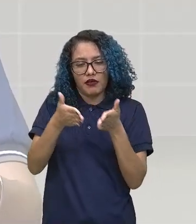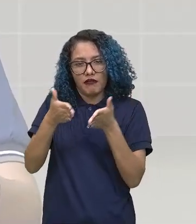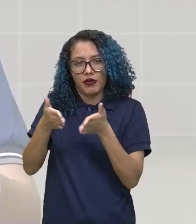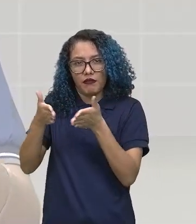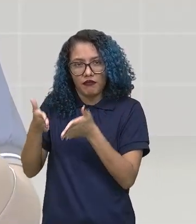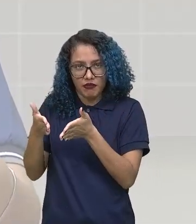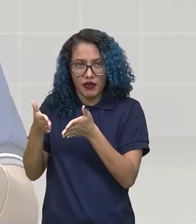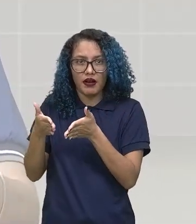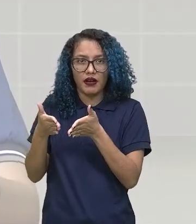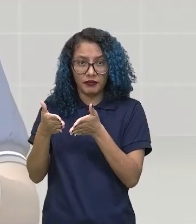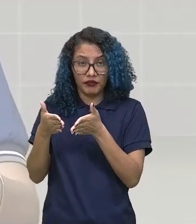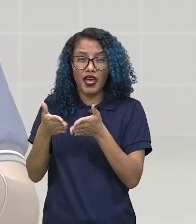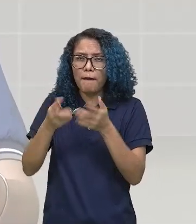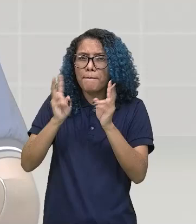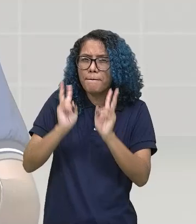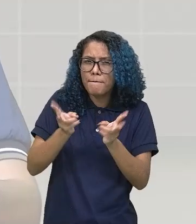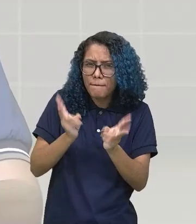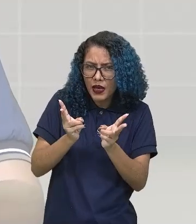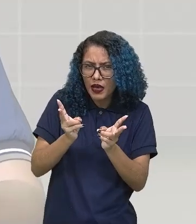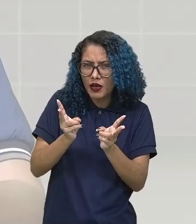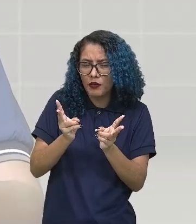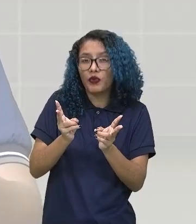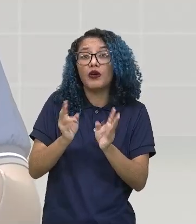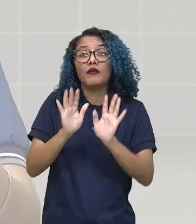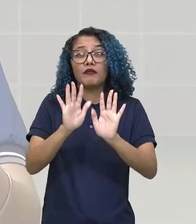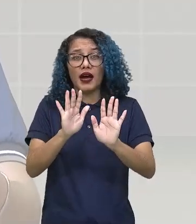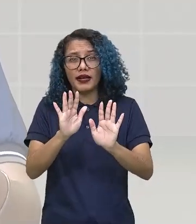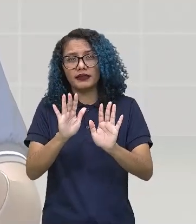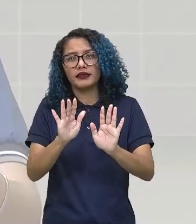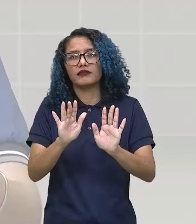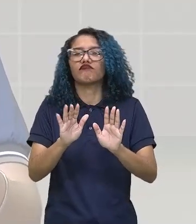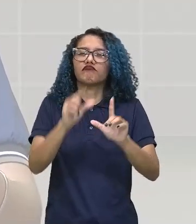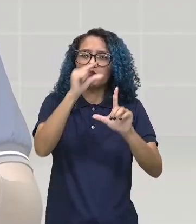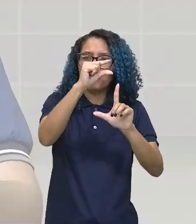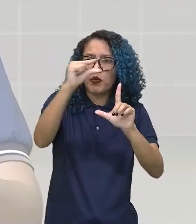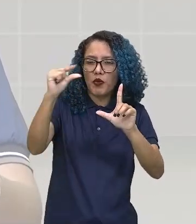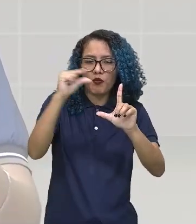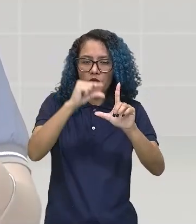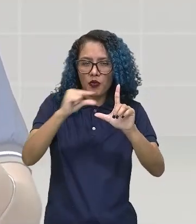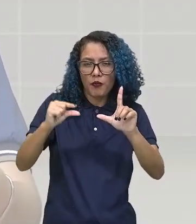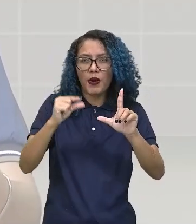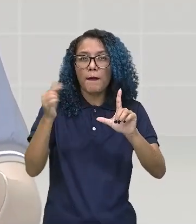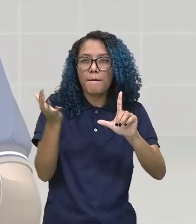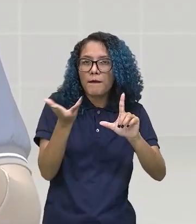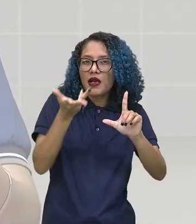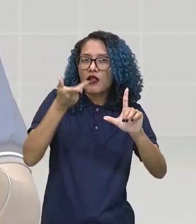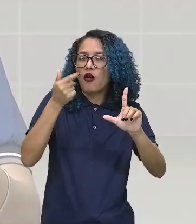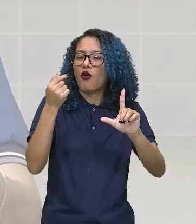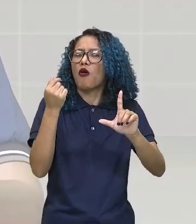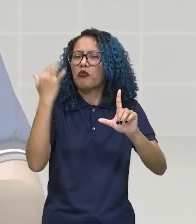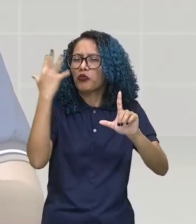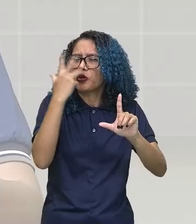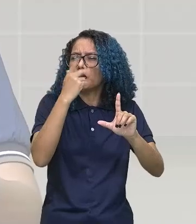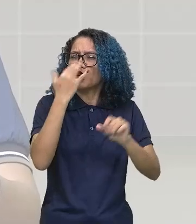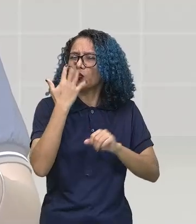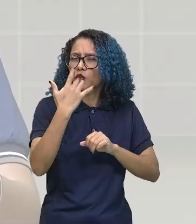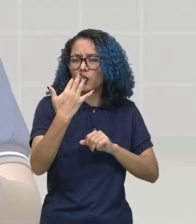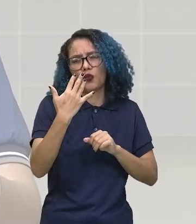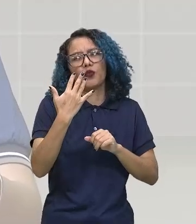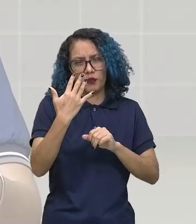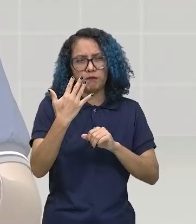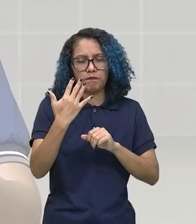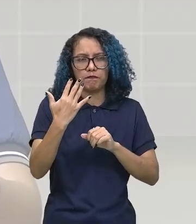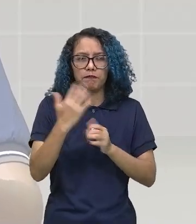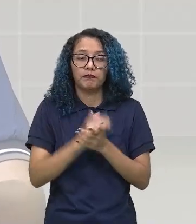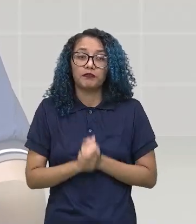não muda, ele é o mesmo, porém ele está com um layout aí melhor, um layout mais bonito, colorido, e aí